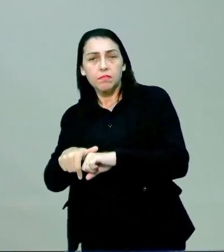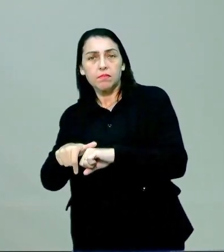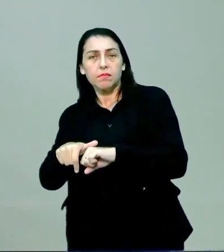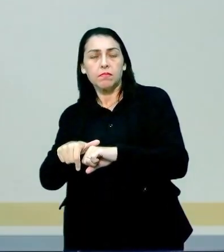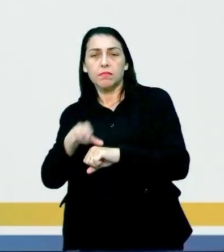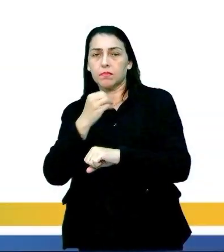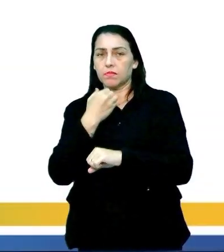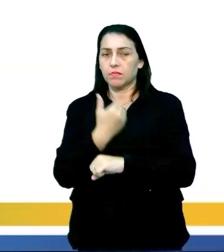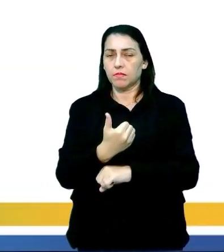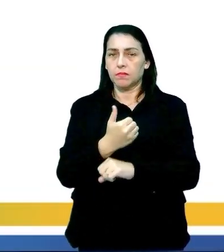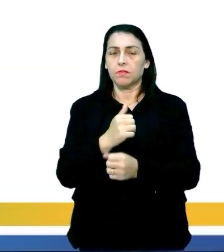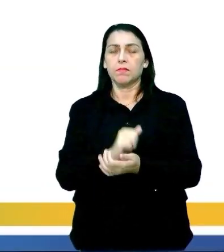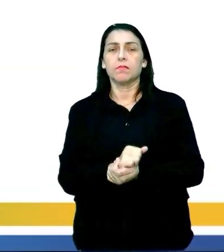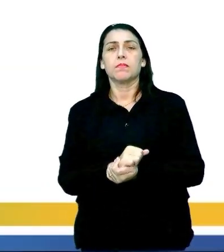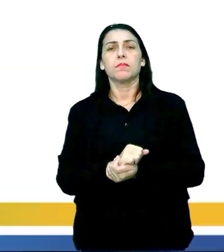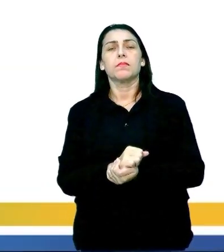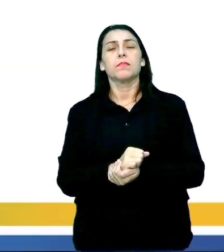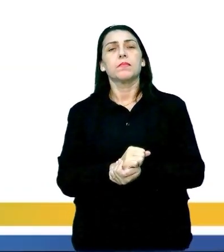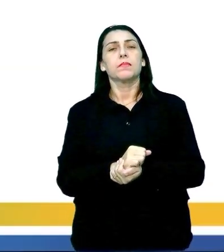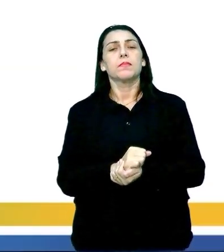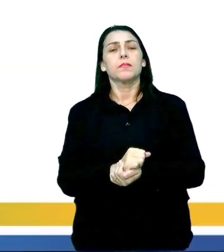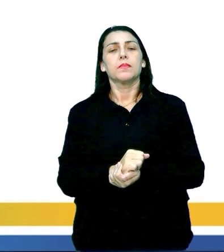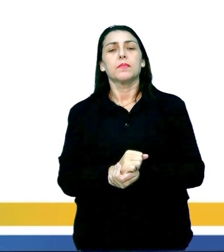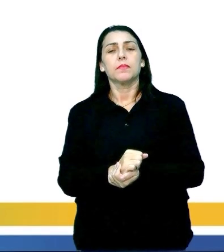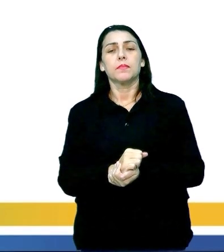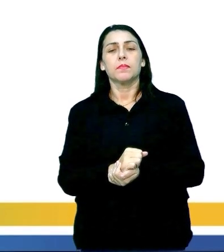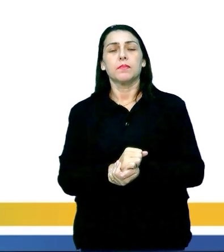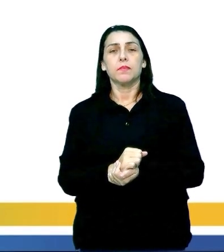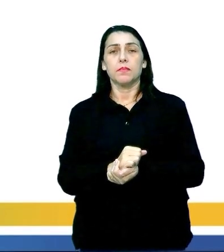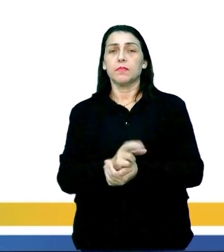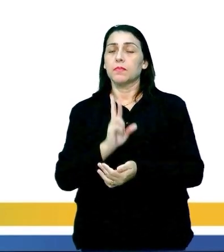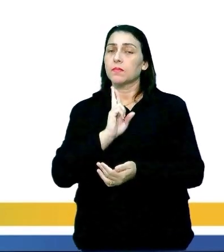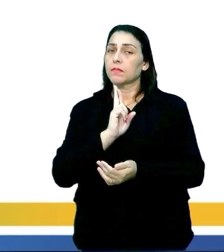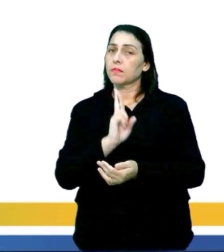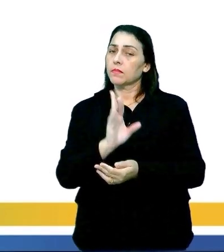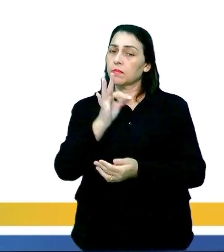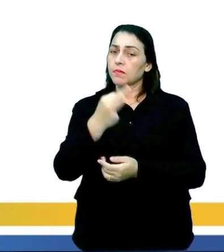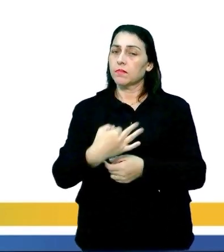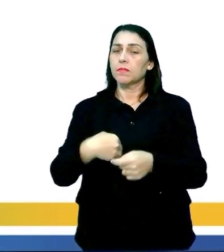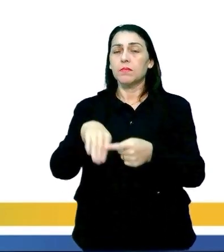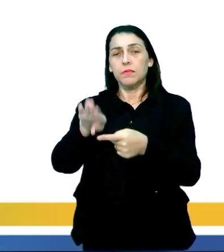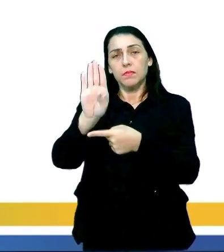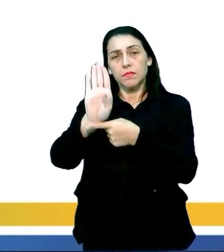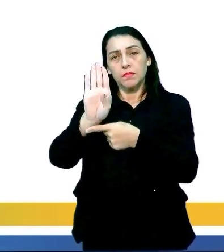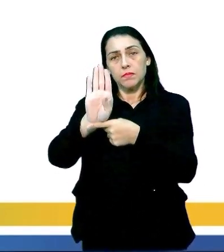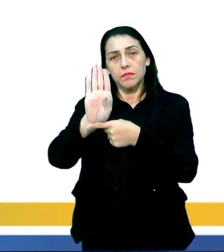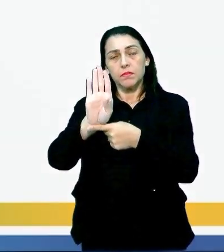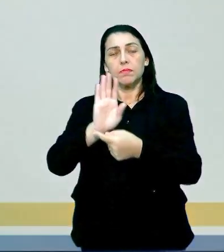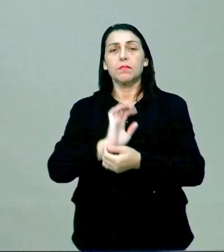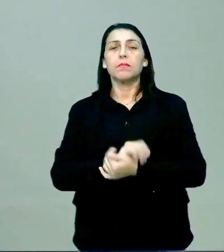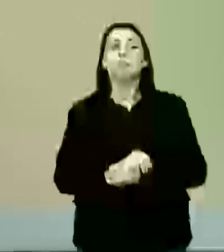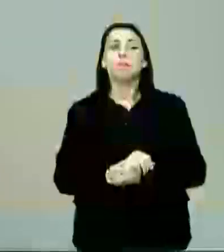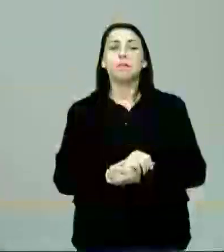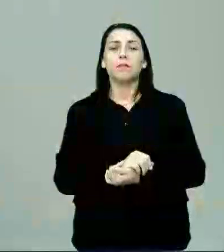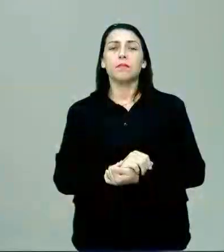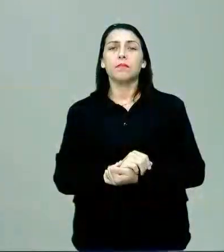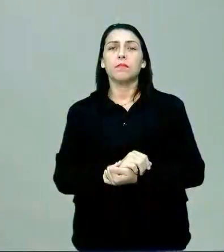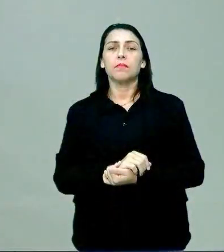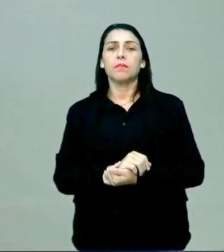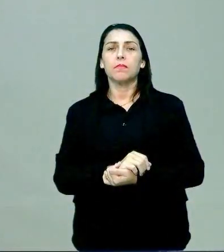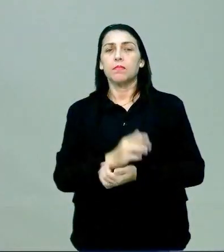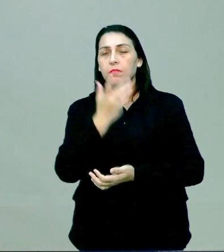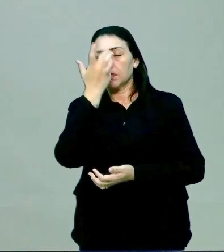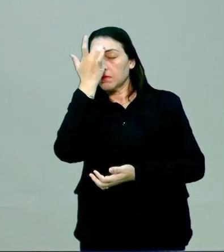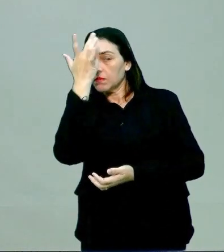bem? Então, nesse caso aí, olha, a nossa alternativa correta é a letra B. Então,